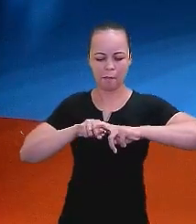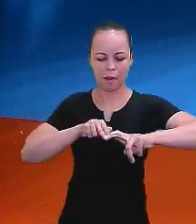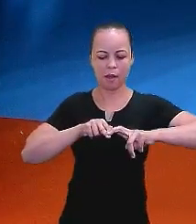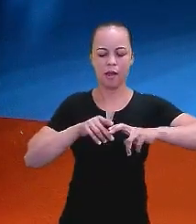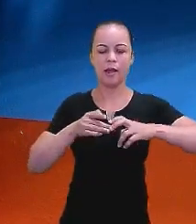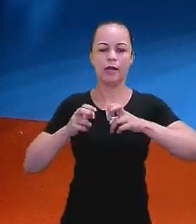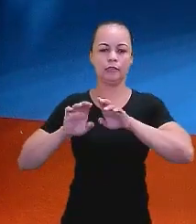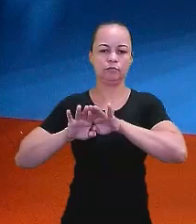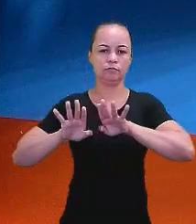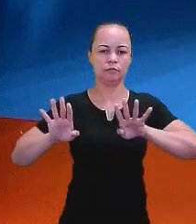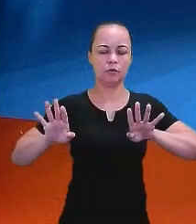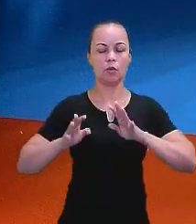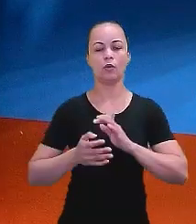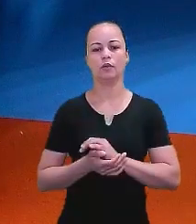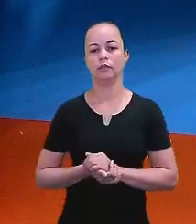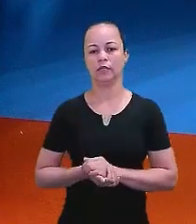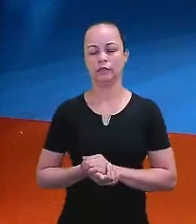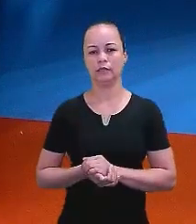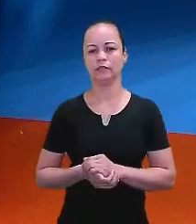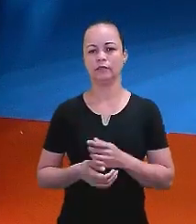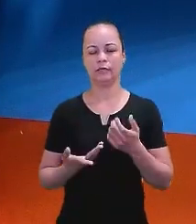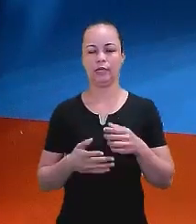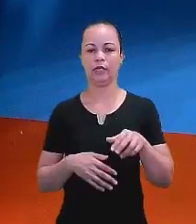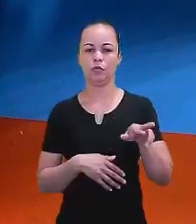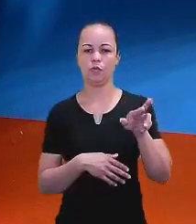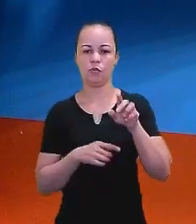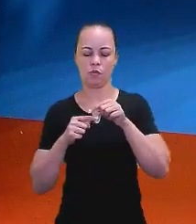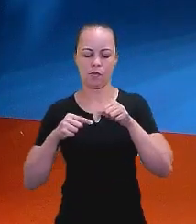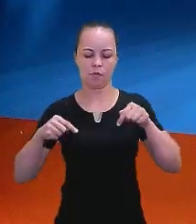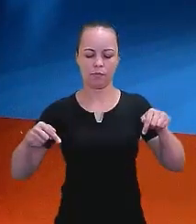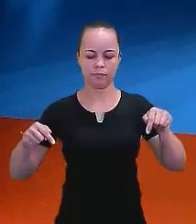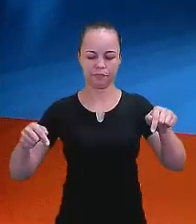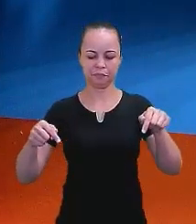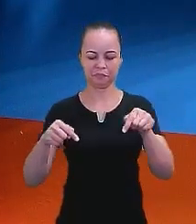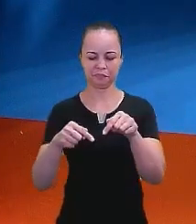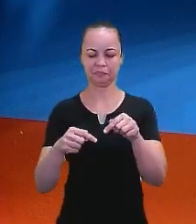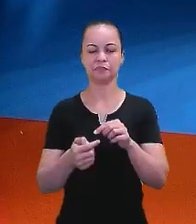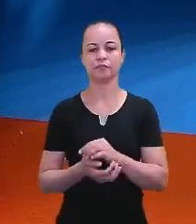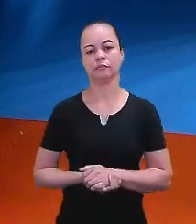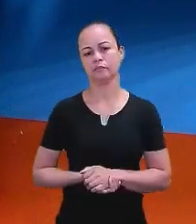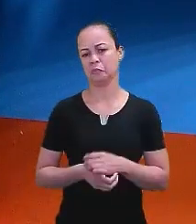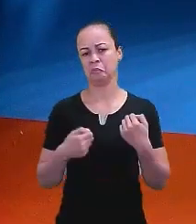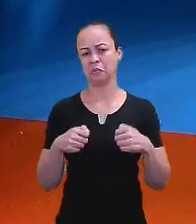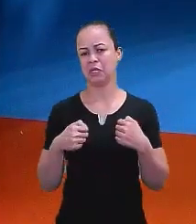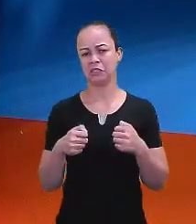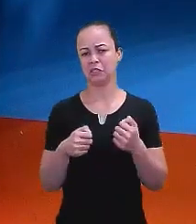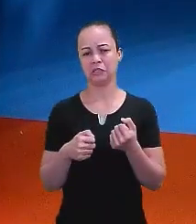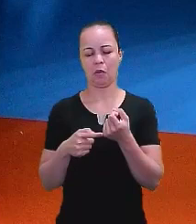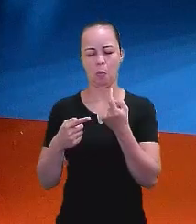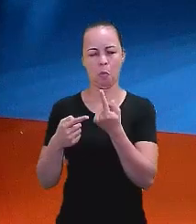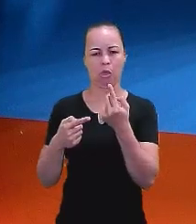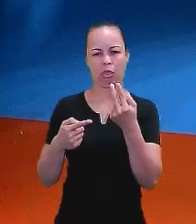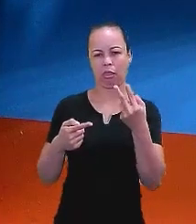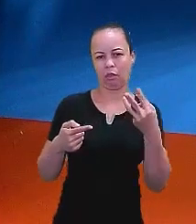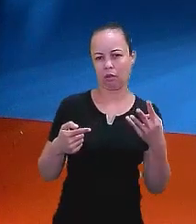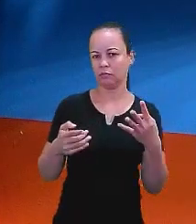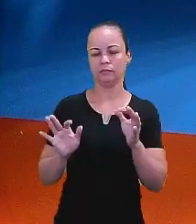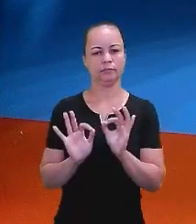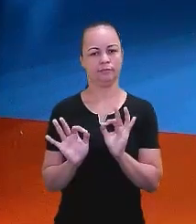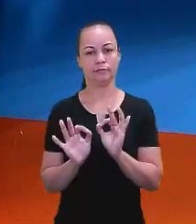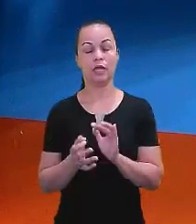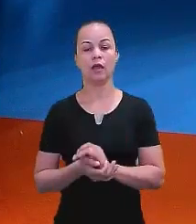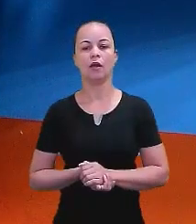eu tenho uma configuração retangular, 12 por 16. Então, não precisa eu contar tudo. Se eu for fazer